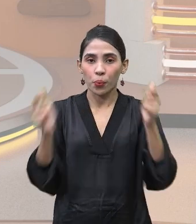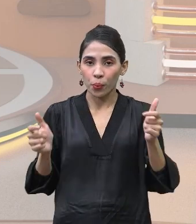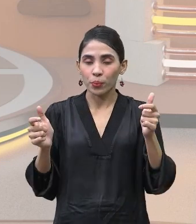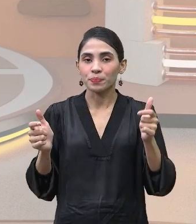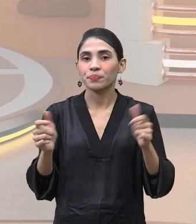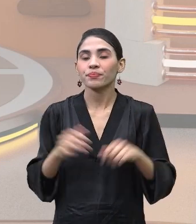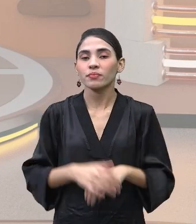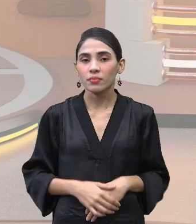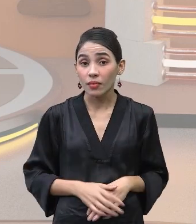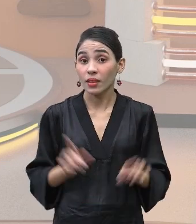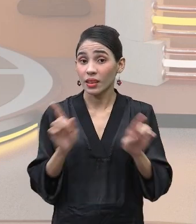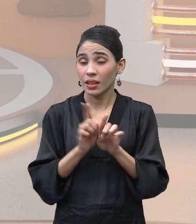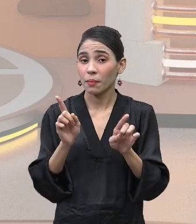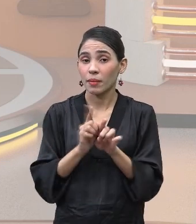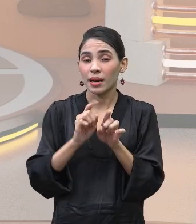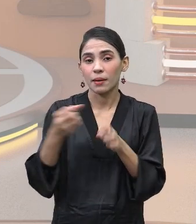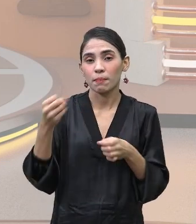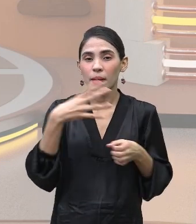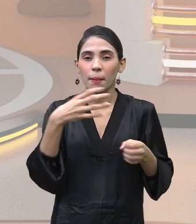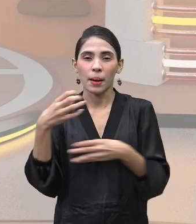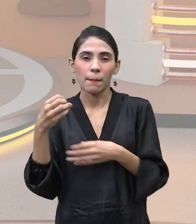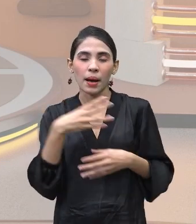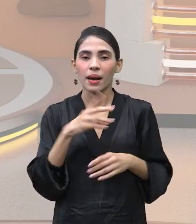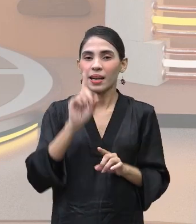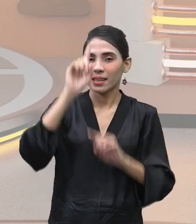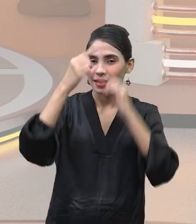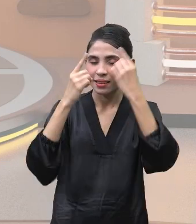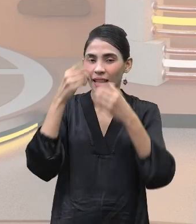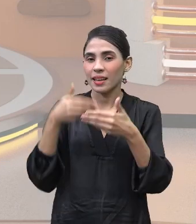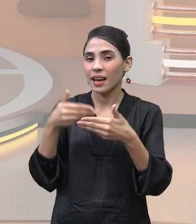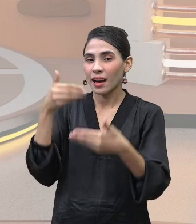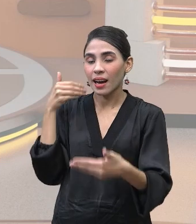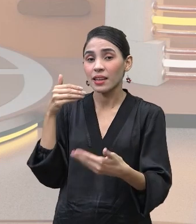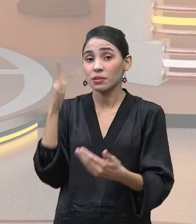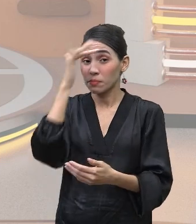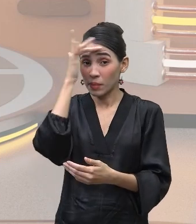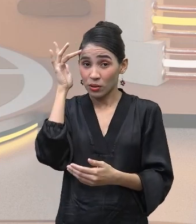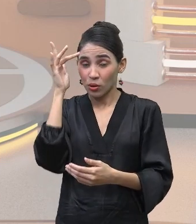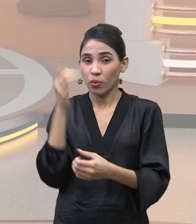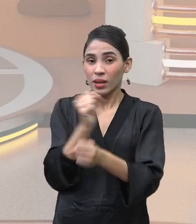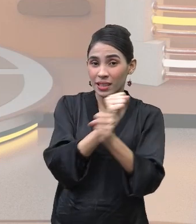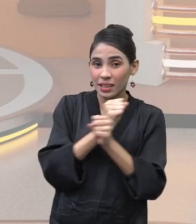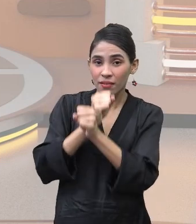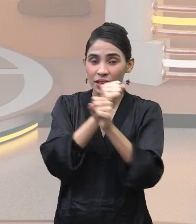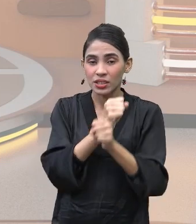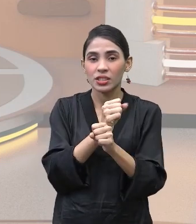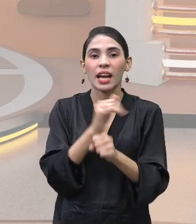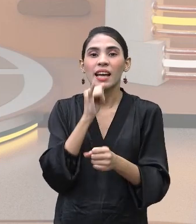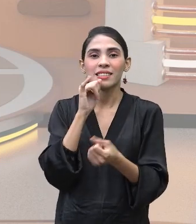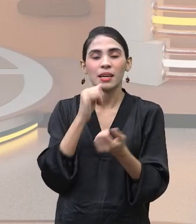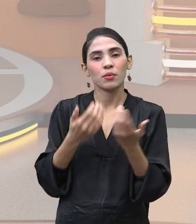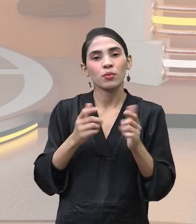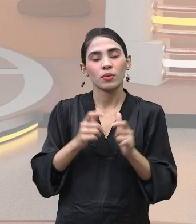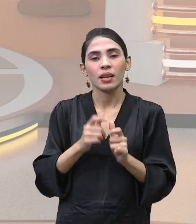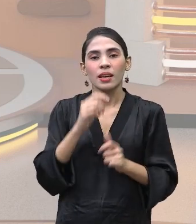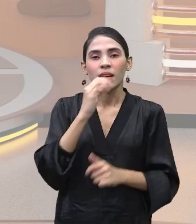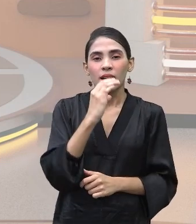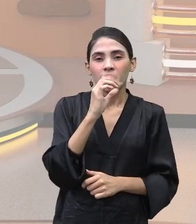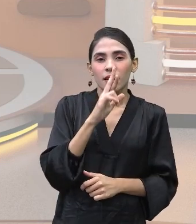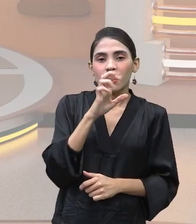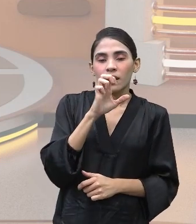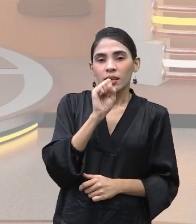né, surgiram, a partir dessas ideias, alguns defensores do crescimento zero, que era a questão